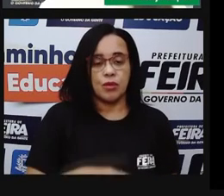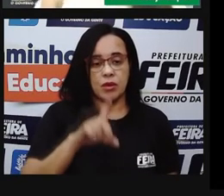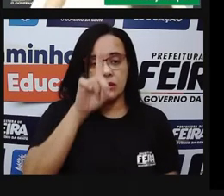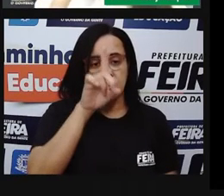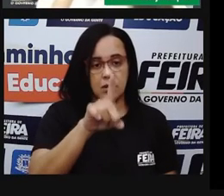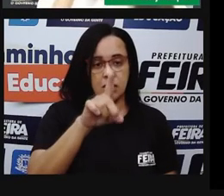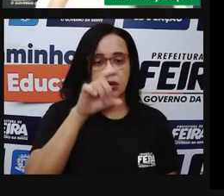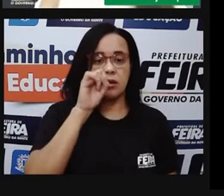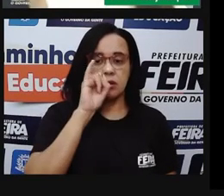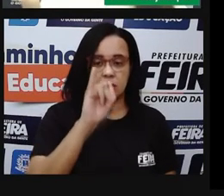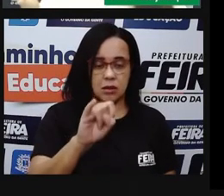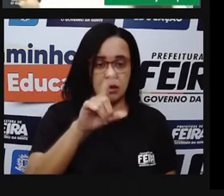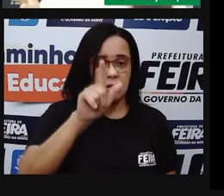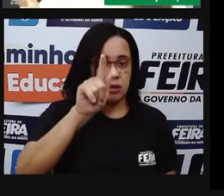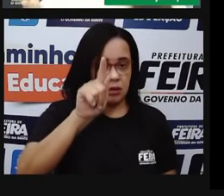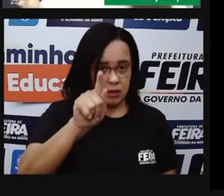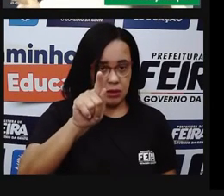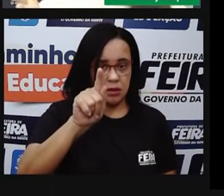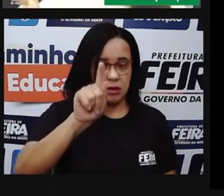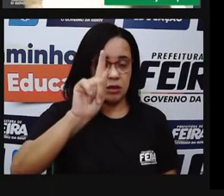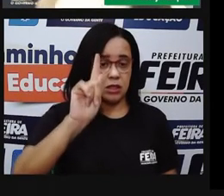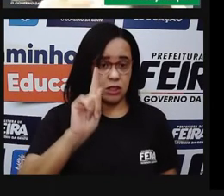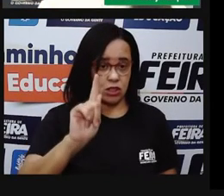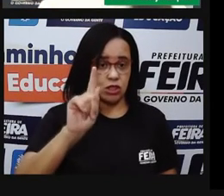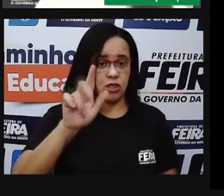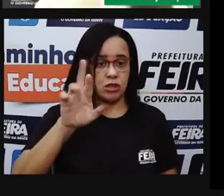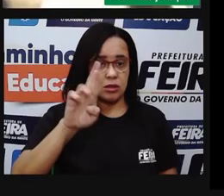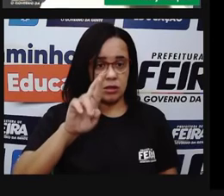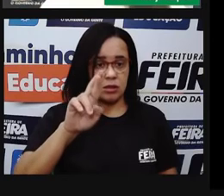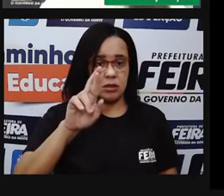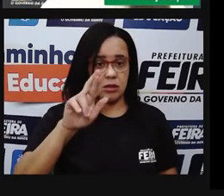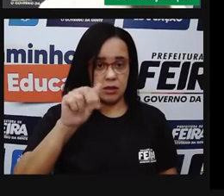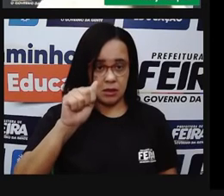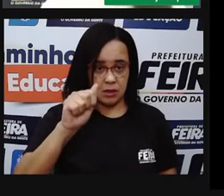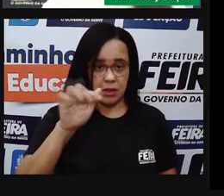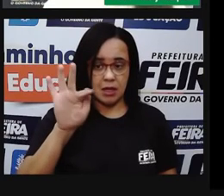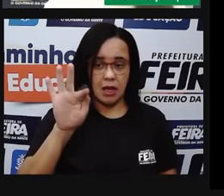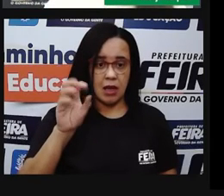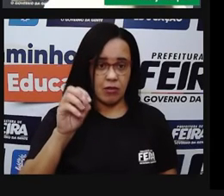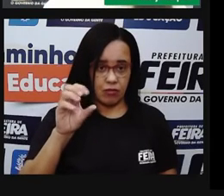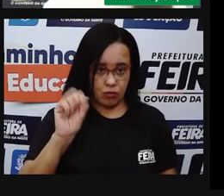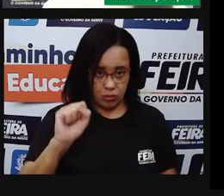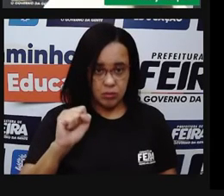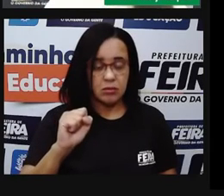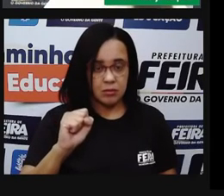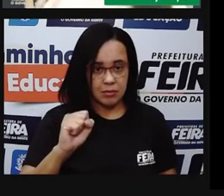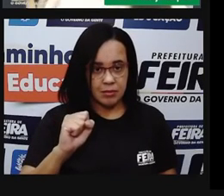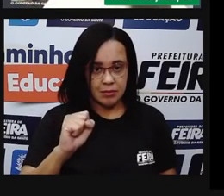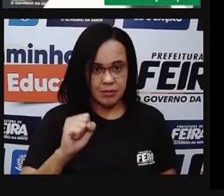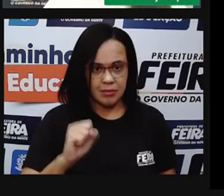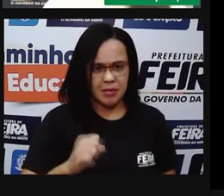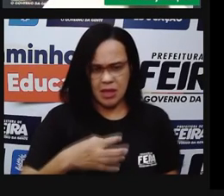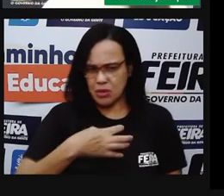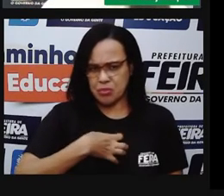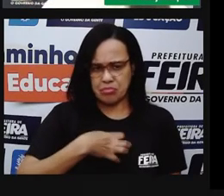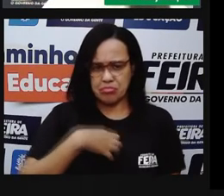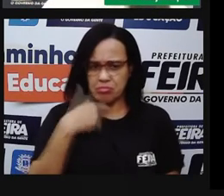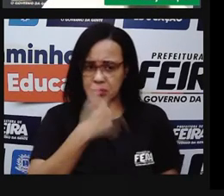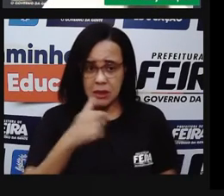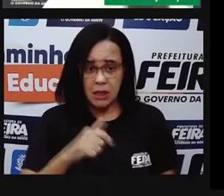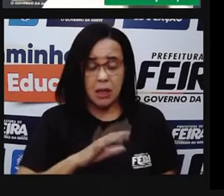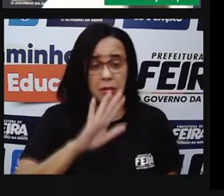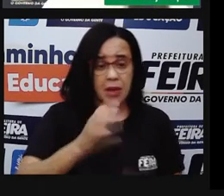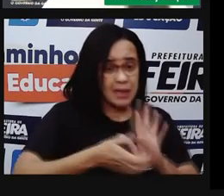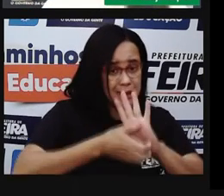velho, lenha. A gente costuma dizer que o H não tem som, mas se a gente tirar ele, ele faz muita falta. Porque o nome chácara, se eu tirar o H,